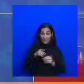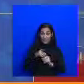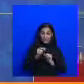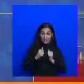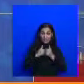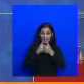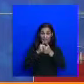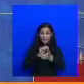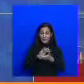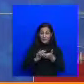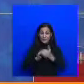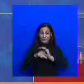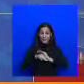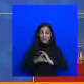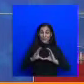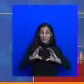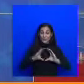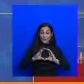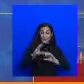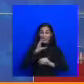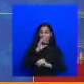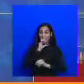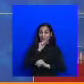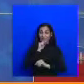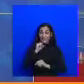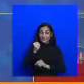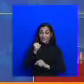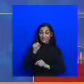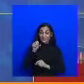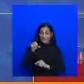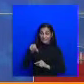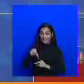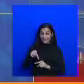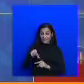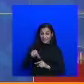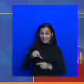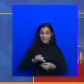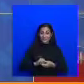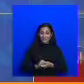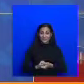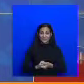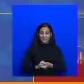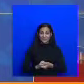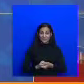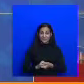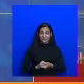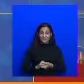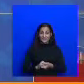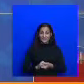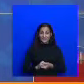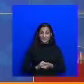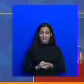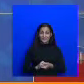você conferindo Lotomania. Bola laranja, 89. Laranja número